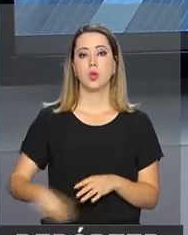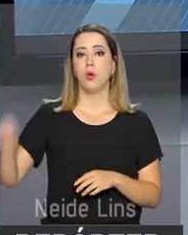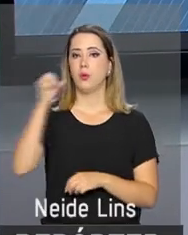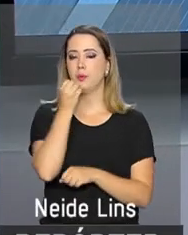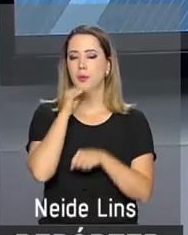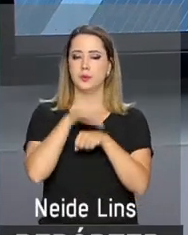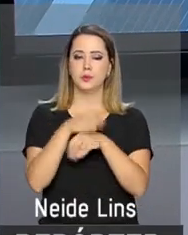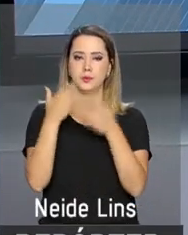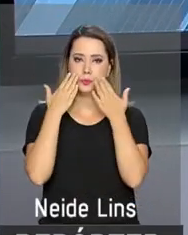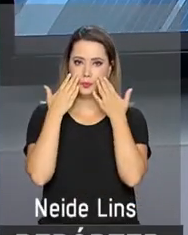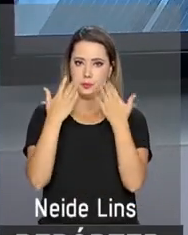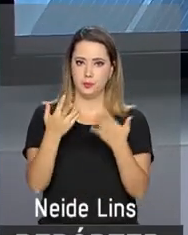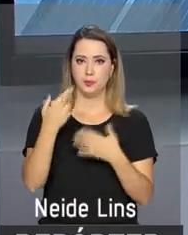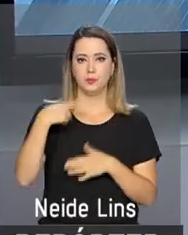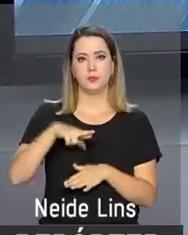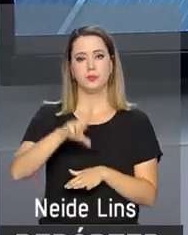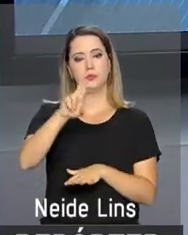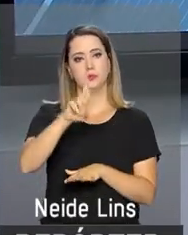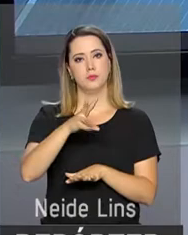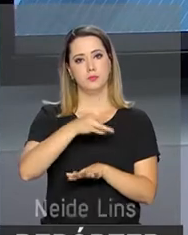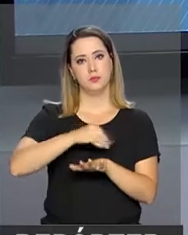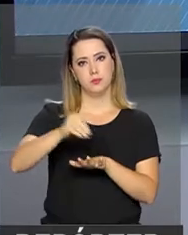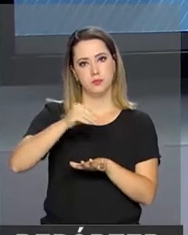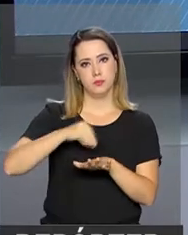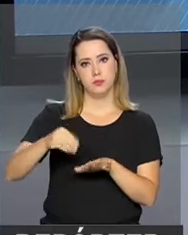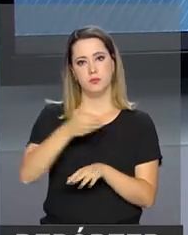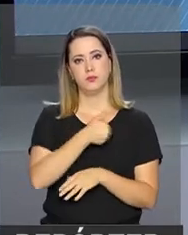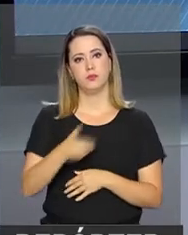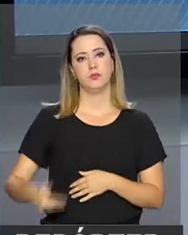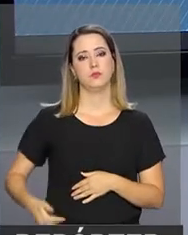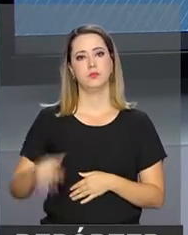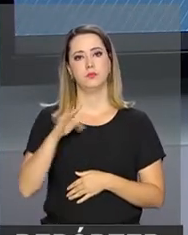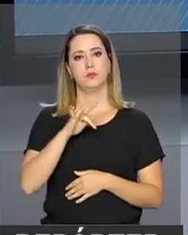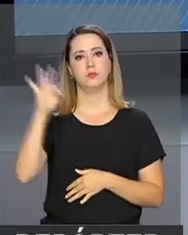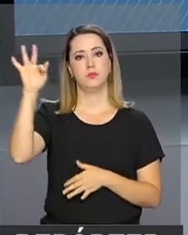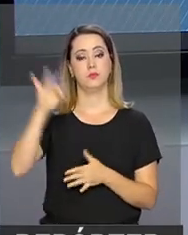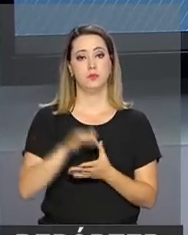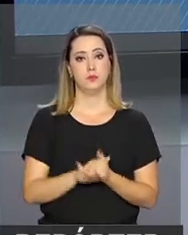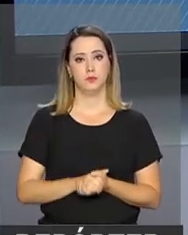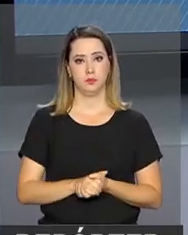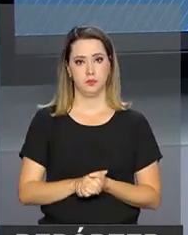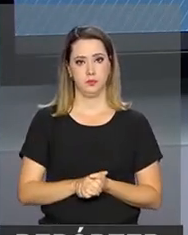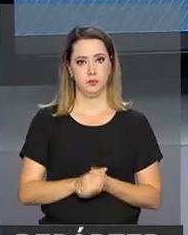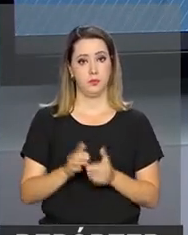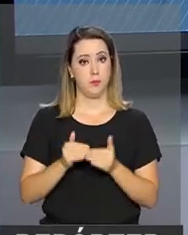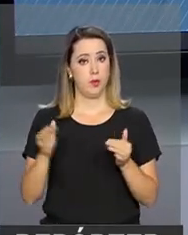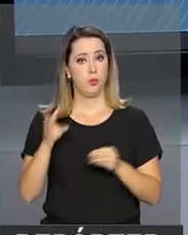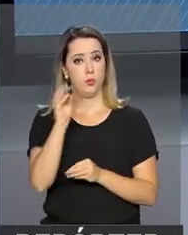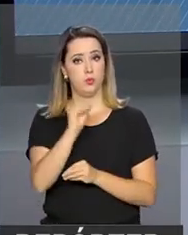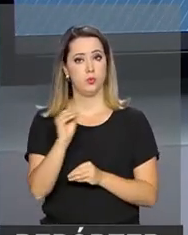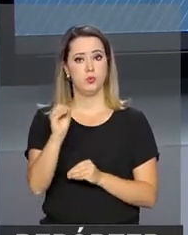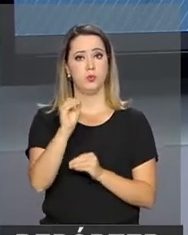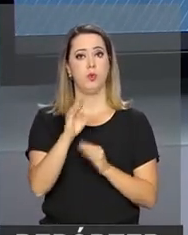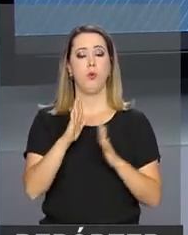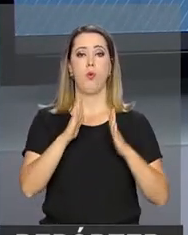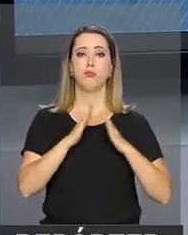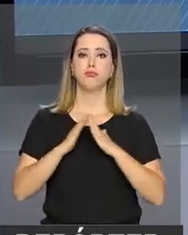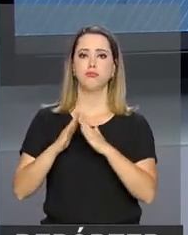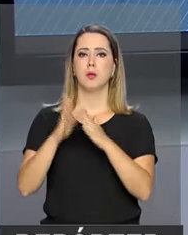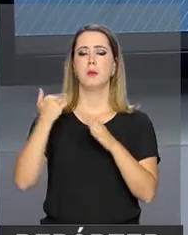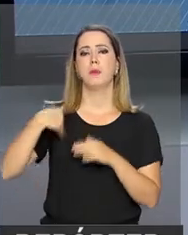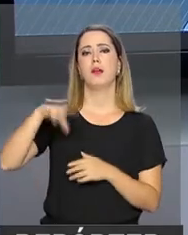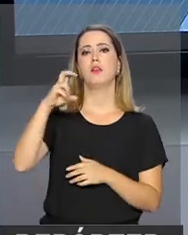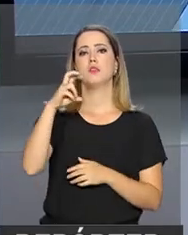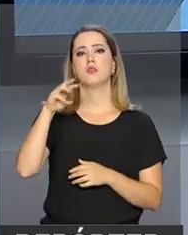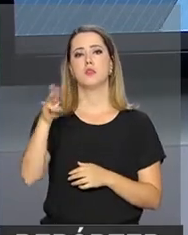Olá, boa noite. No ar, mais uma edição do Repórter NBR com as notícias do governo federal. Para ampliar o atendimento domiciliar a mais de